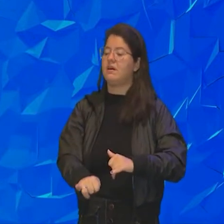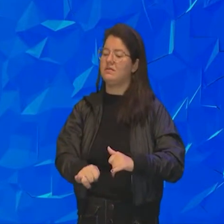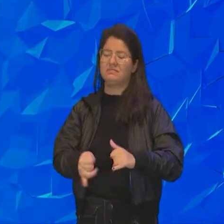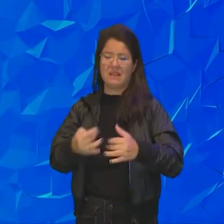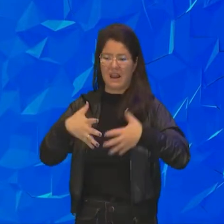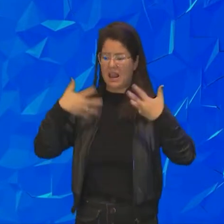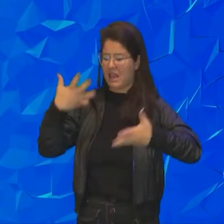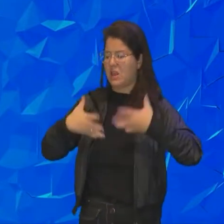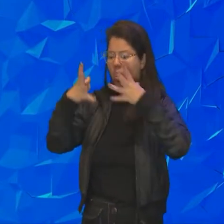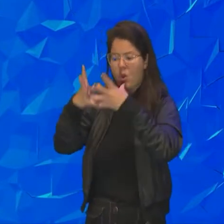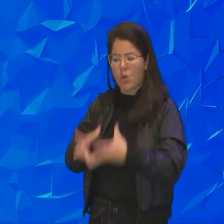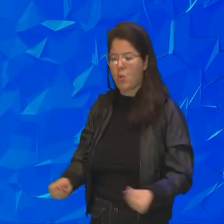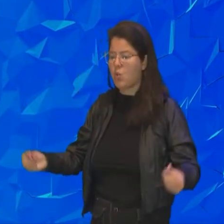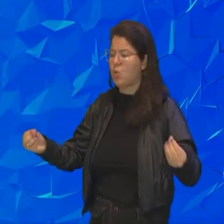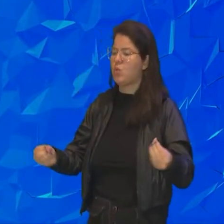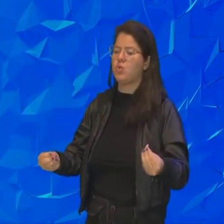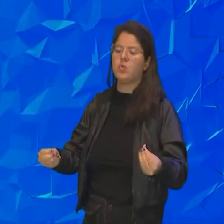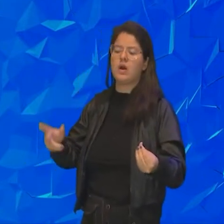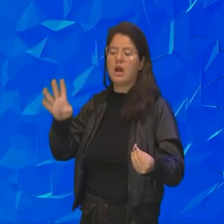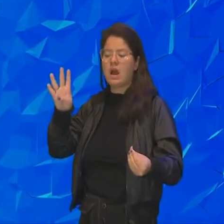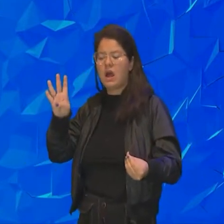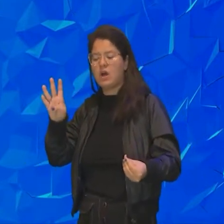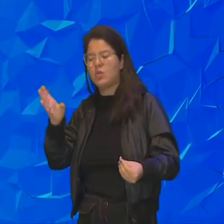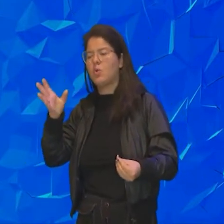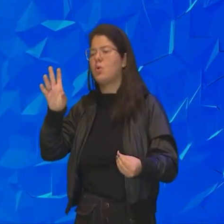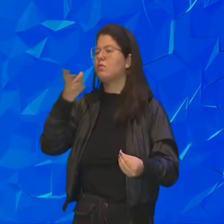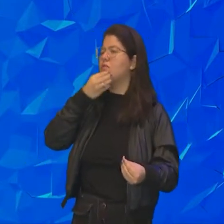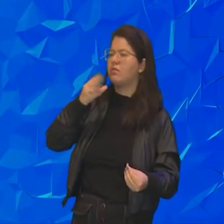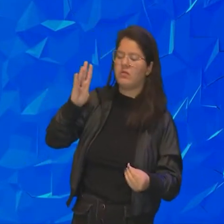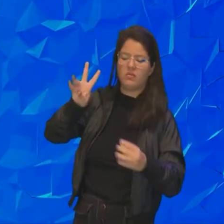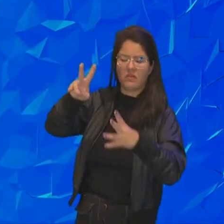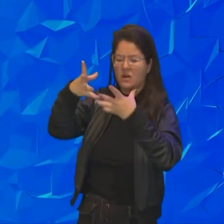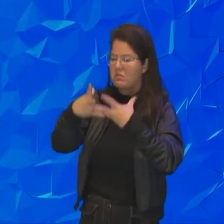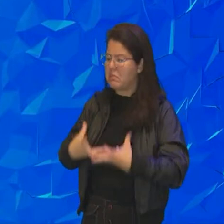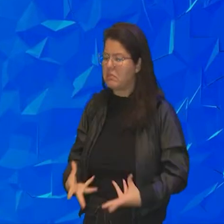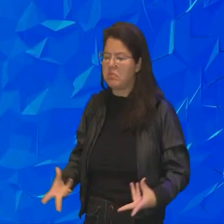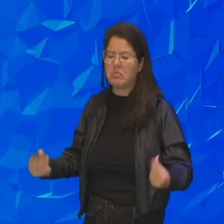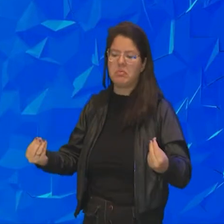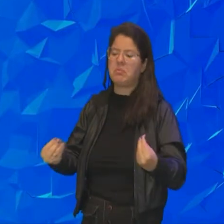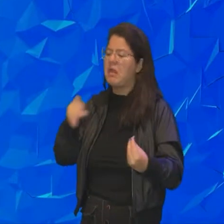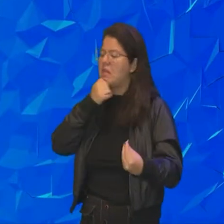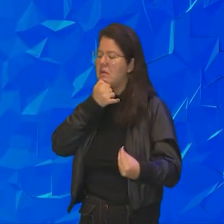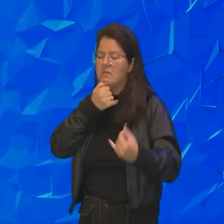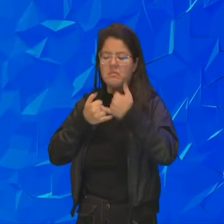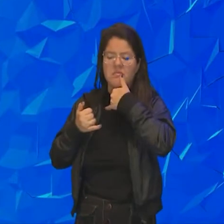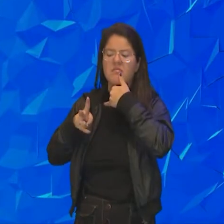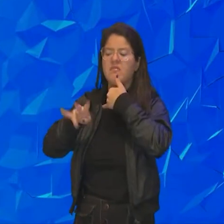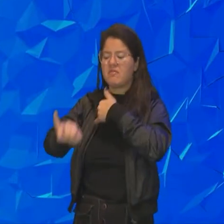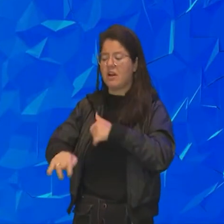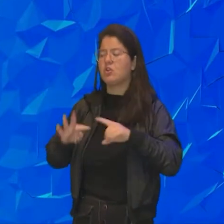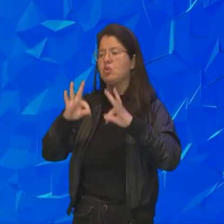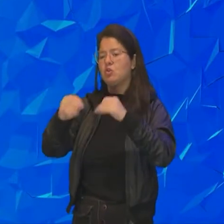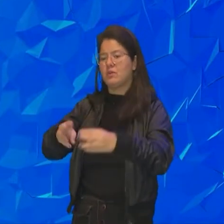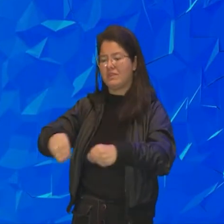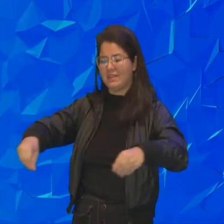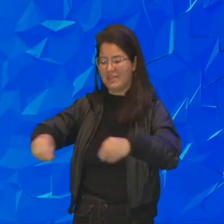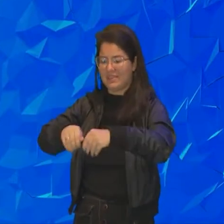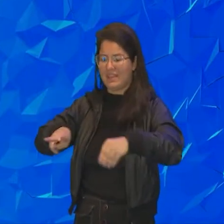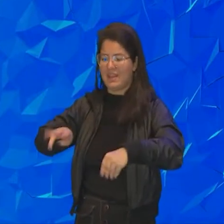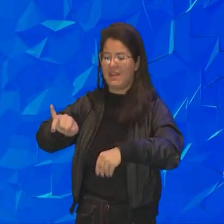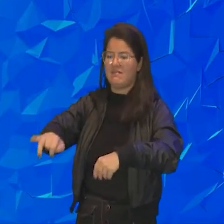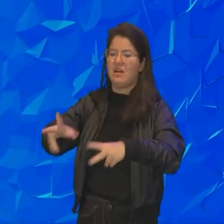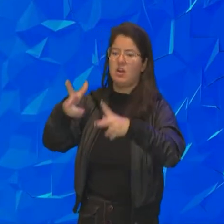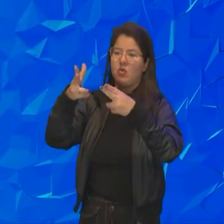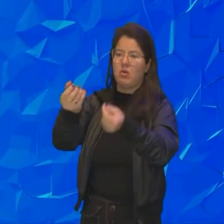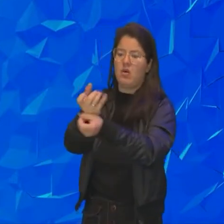alegria, a voz do noivo, da noiva, ao som das mozes e da luz do candeeiro. Toda esta terra virá a ser